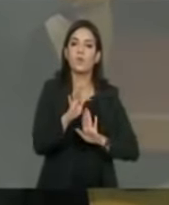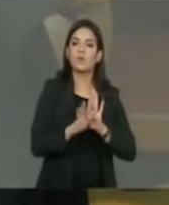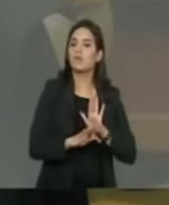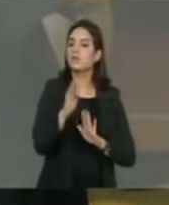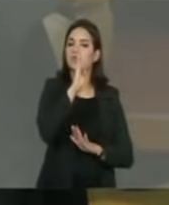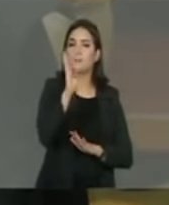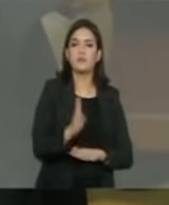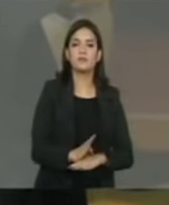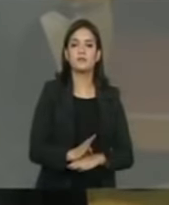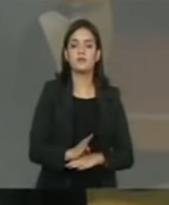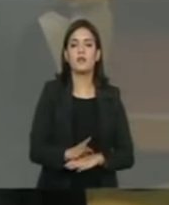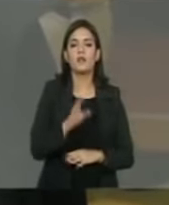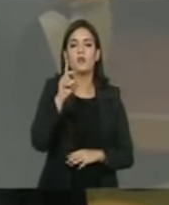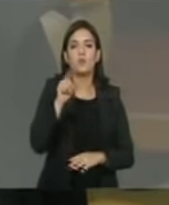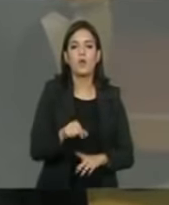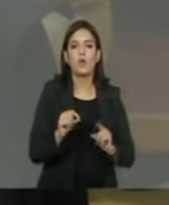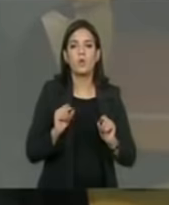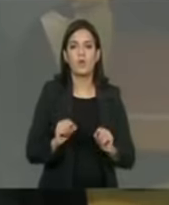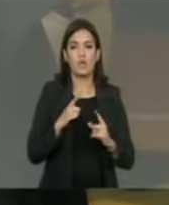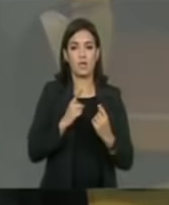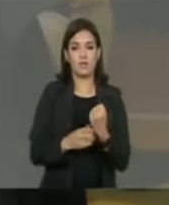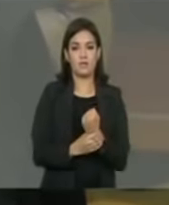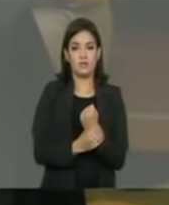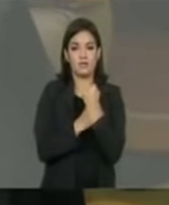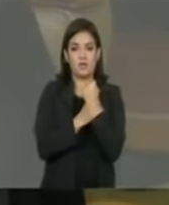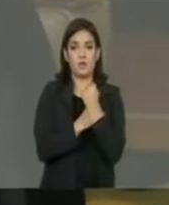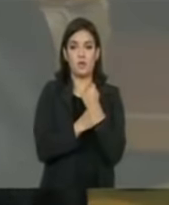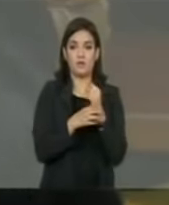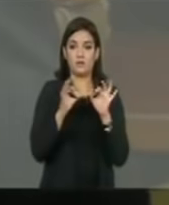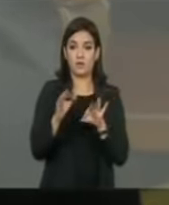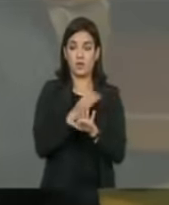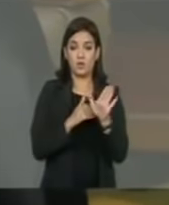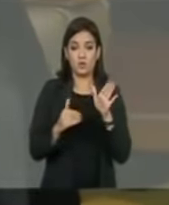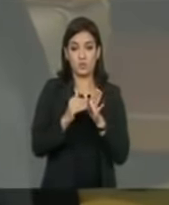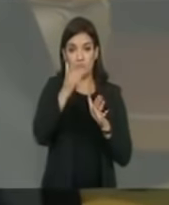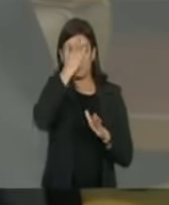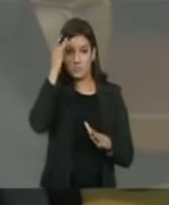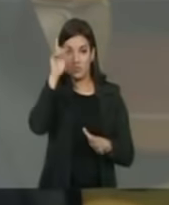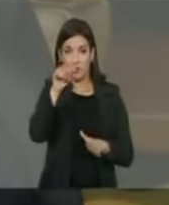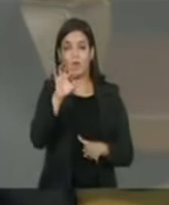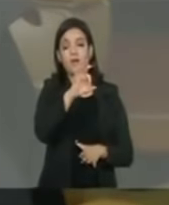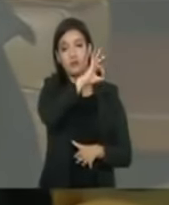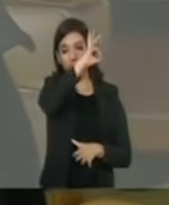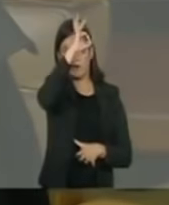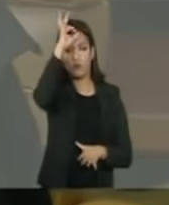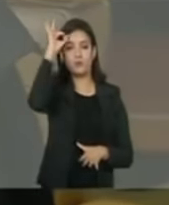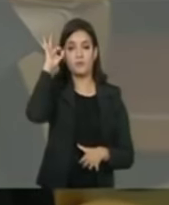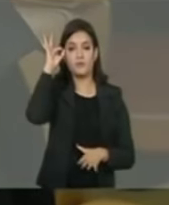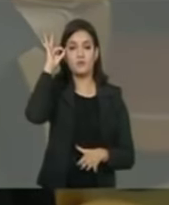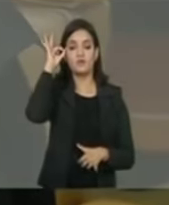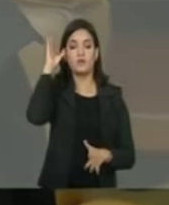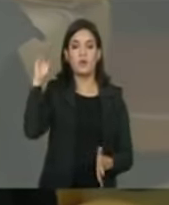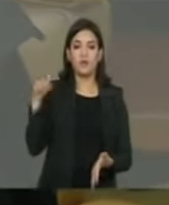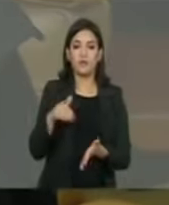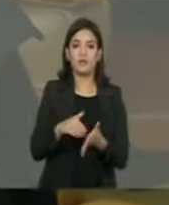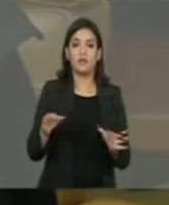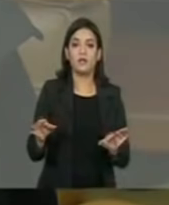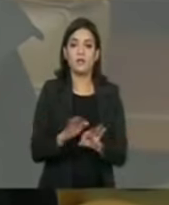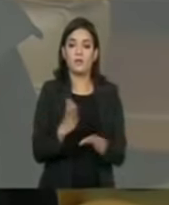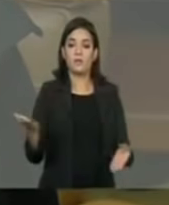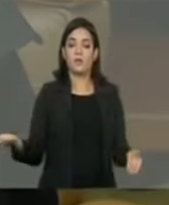outra coisa senão que fica assegurada a todos a presunção de inocência até o trânsito em julgado da sentença